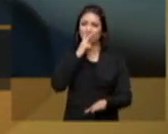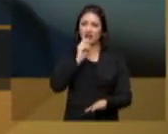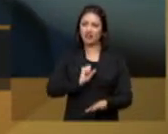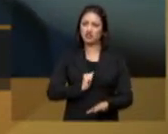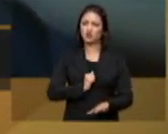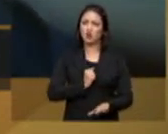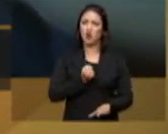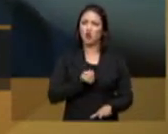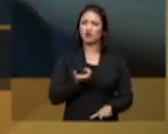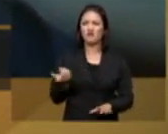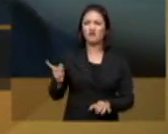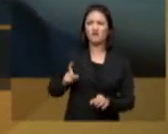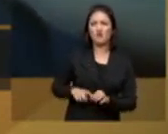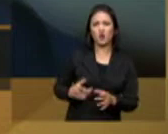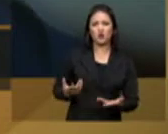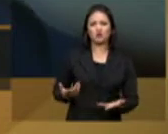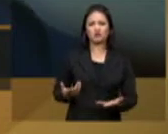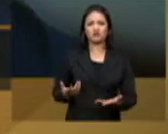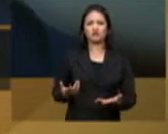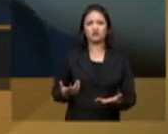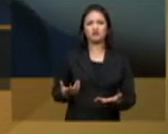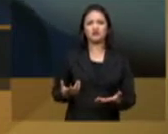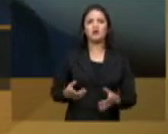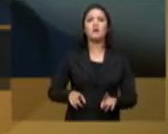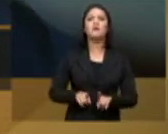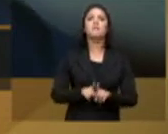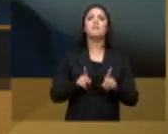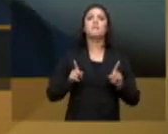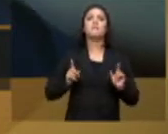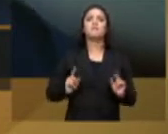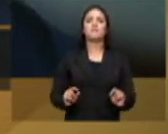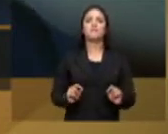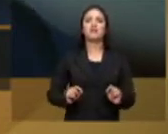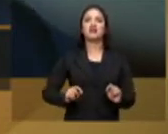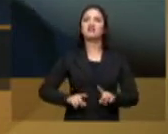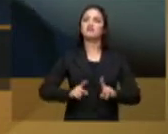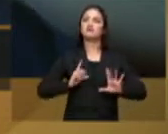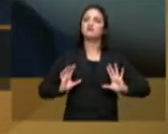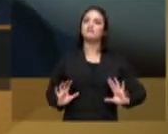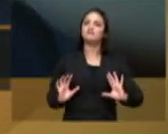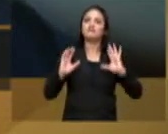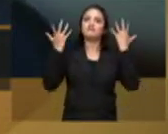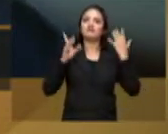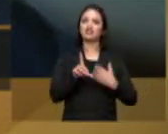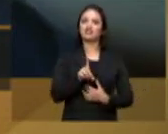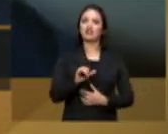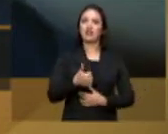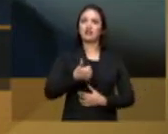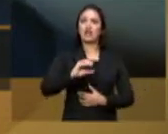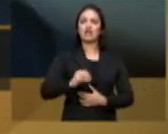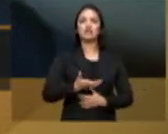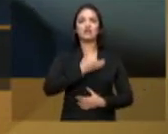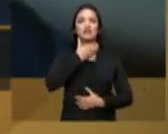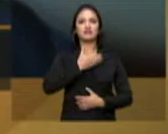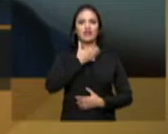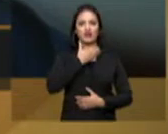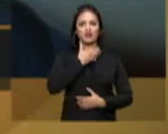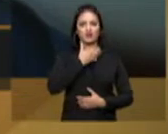o protagonismo ou o sectarismo, celebrar o 10 de dezembro é